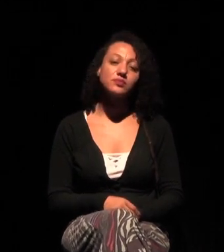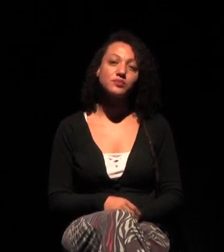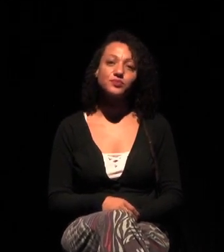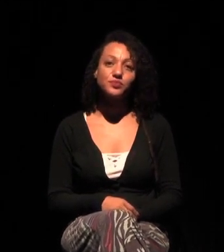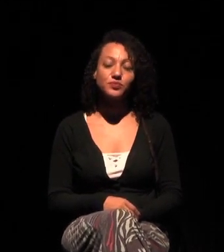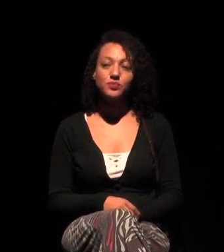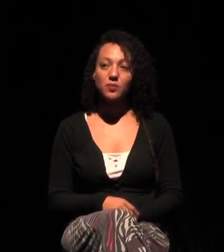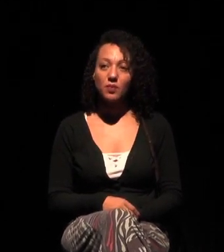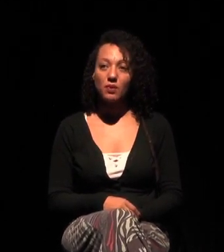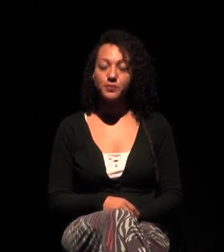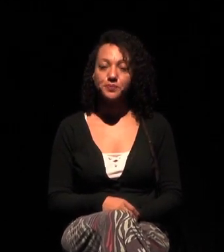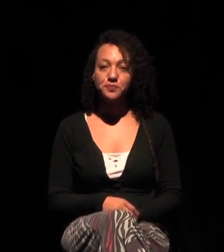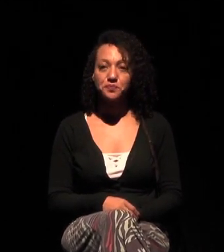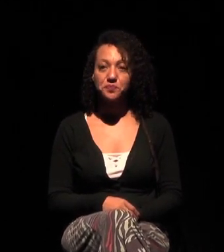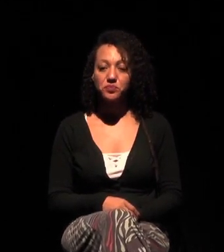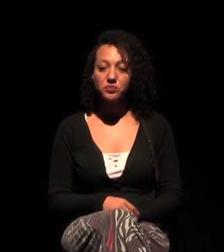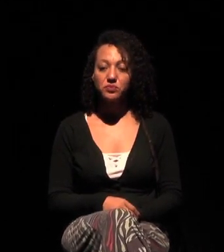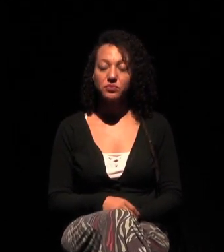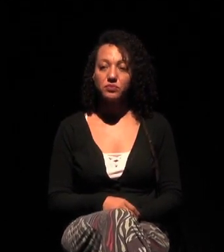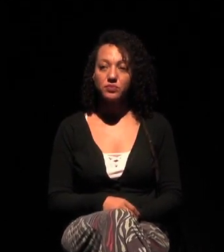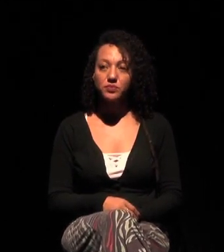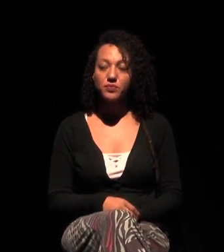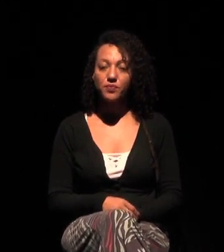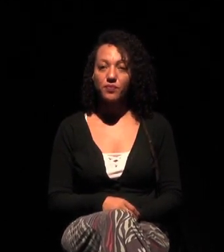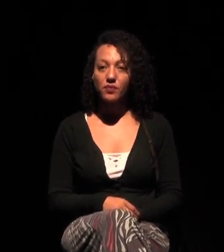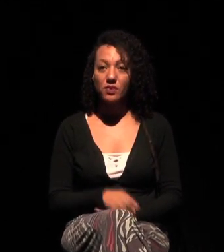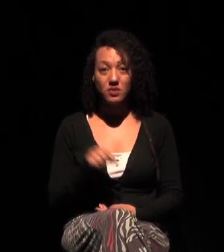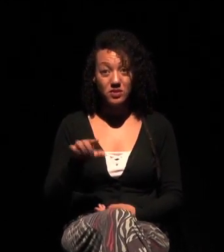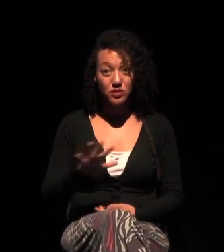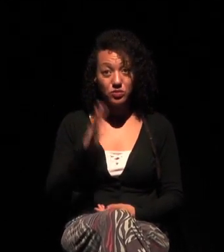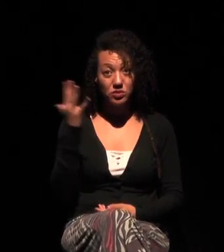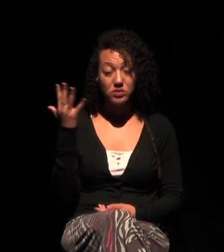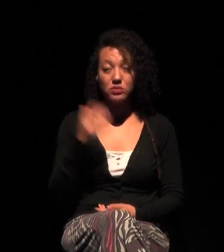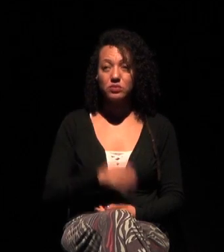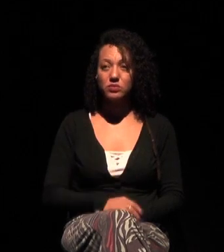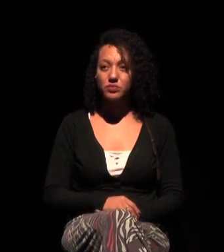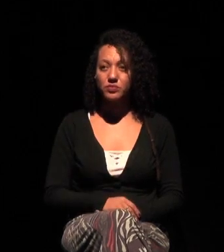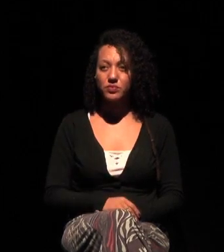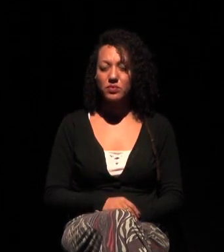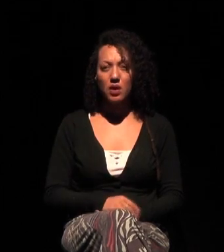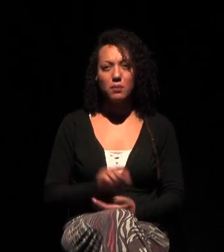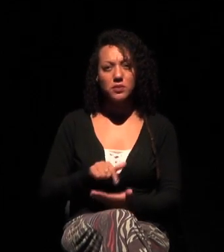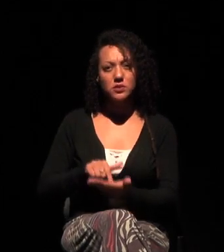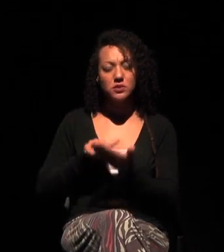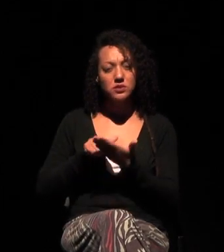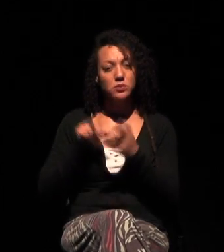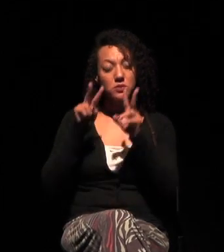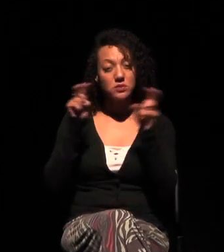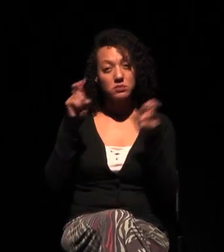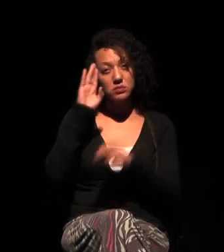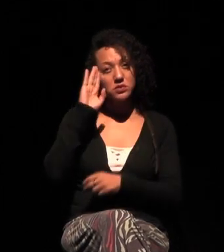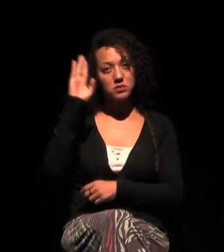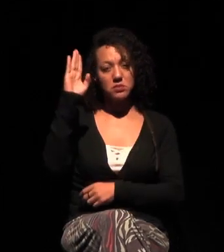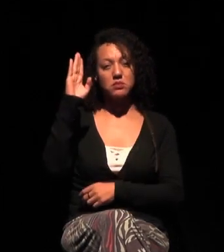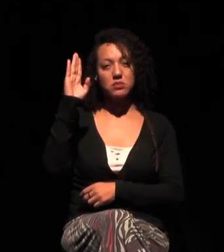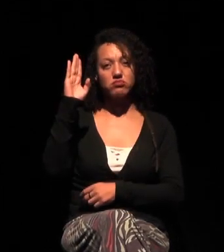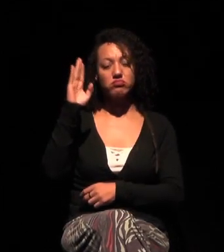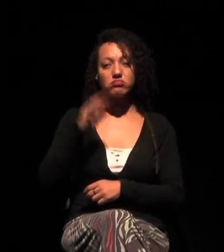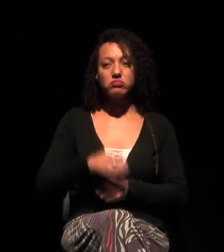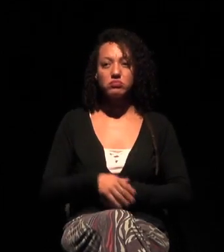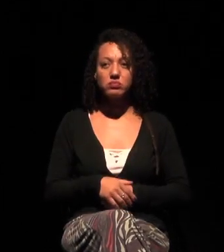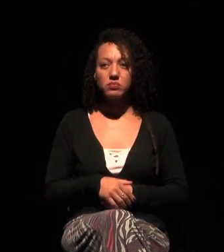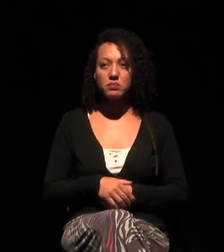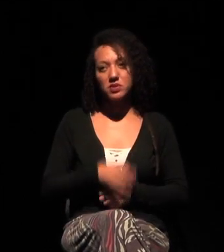justamente é neste quadro recrudesceu uma questão essencial nomeadamente para os